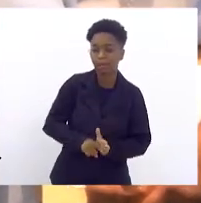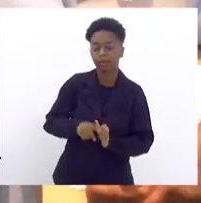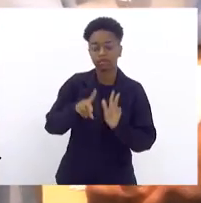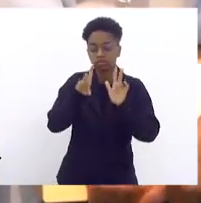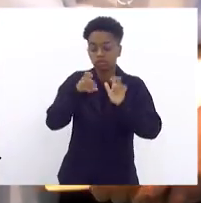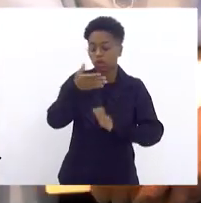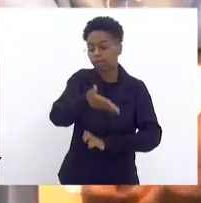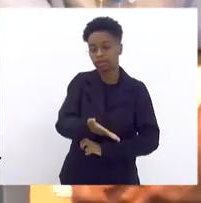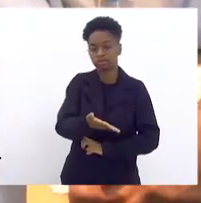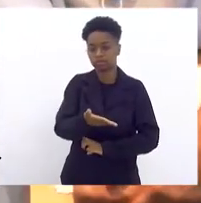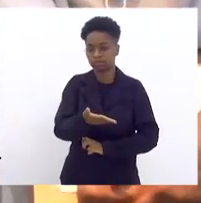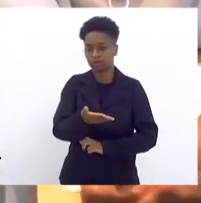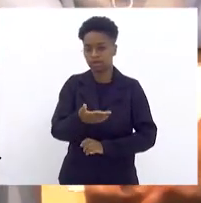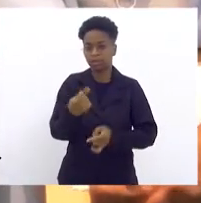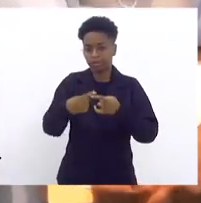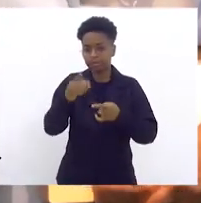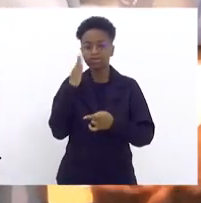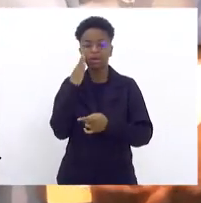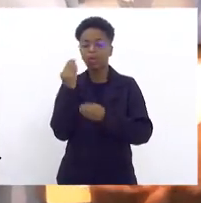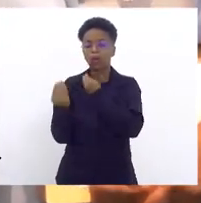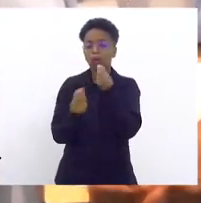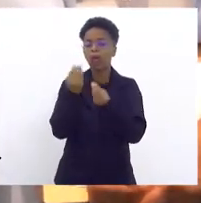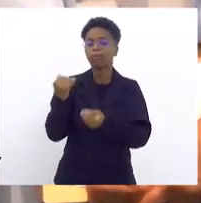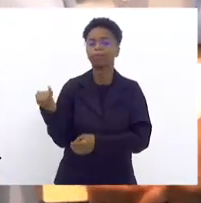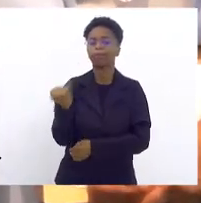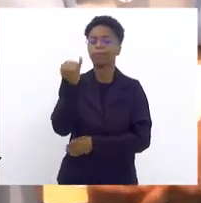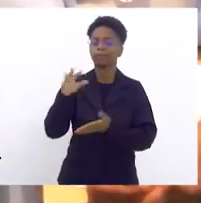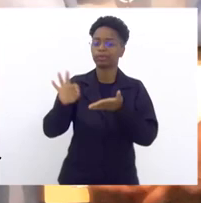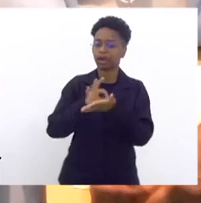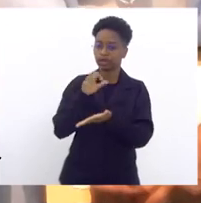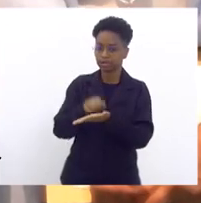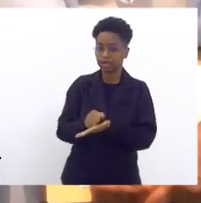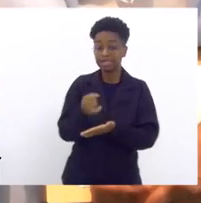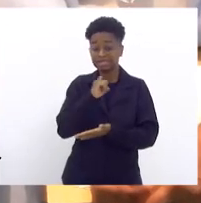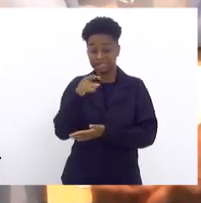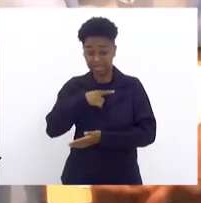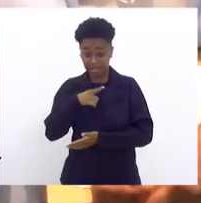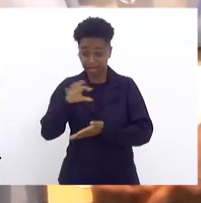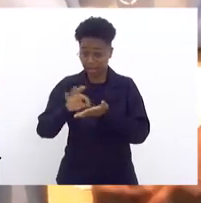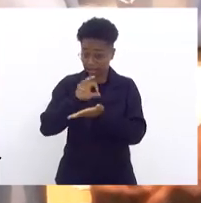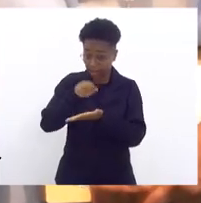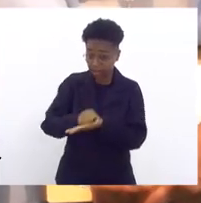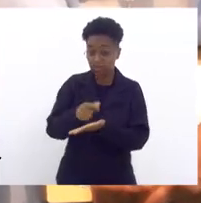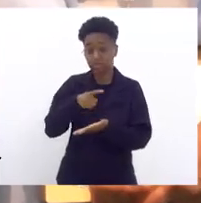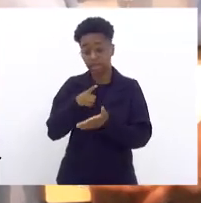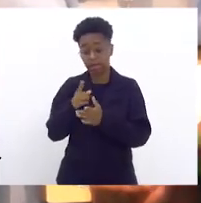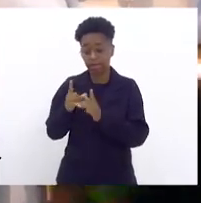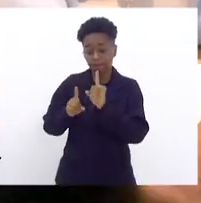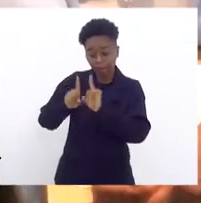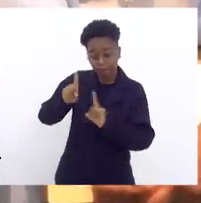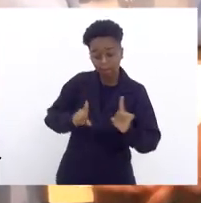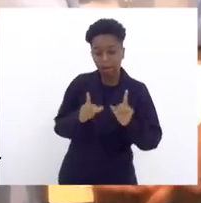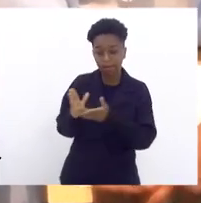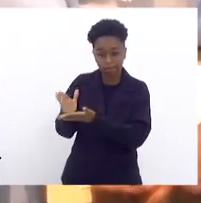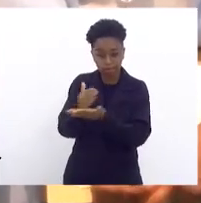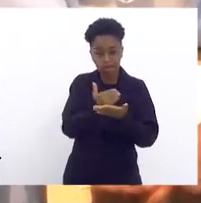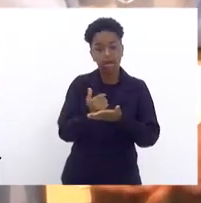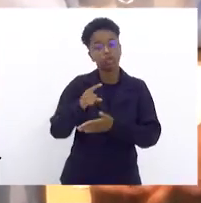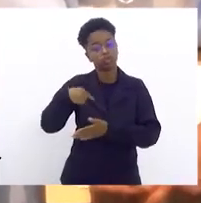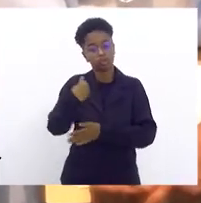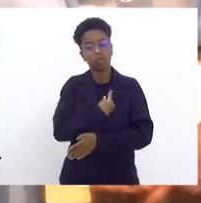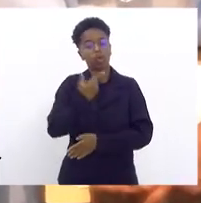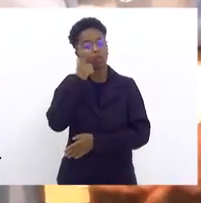dada a importância do cadastro aí existindo cadastro existindo número você cuida da empregabilidade você precisa saber como